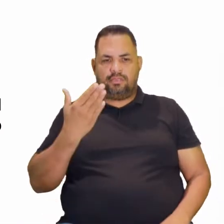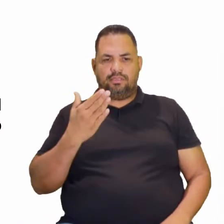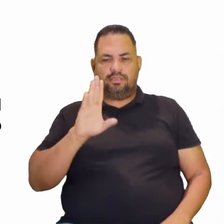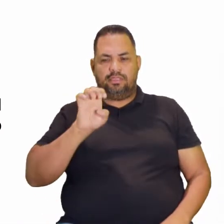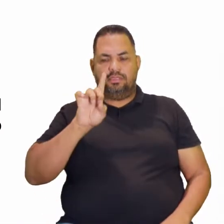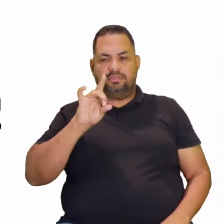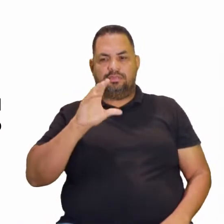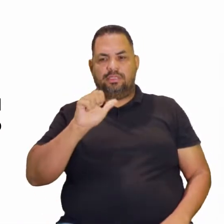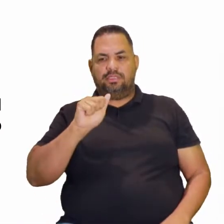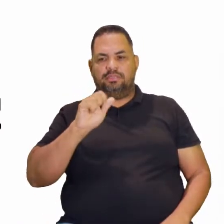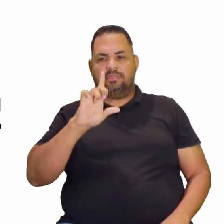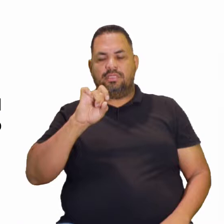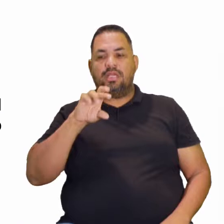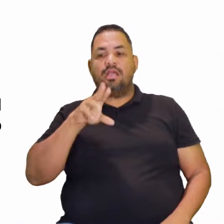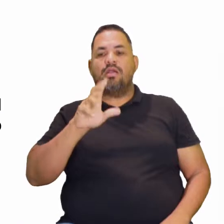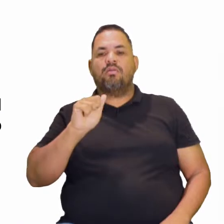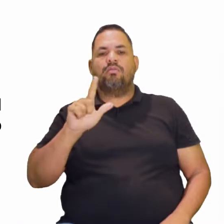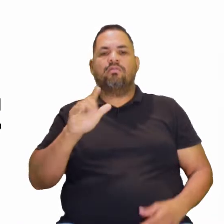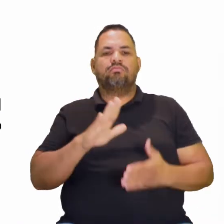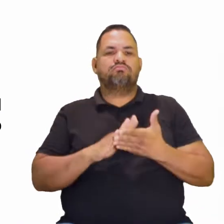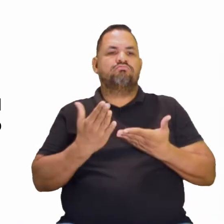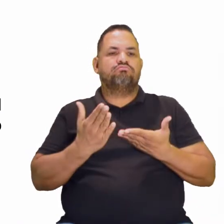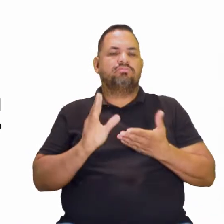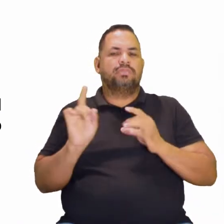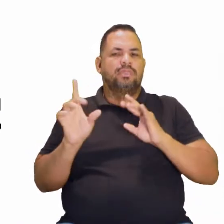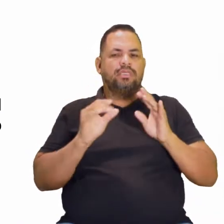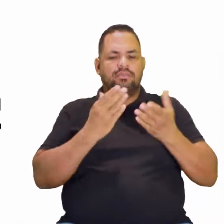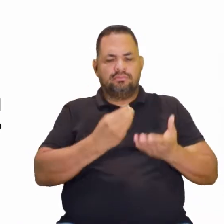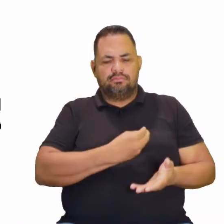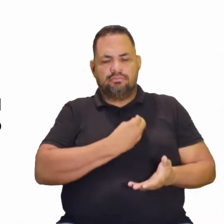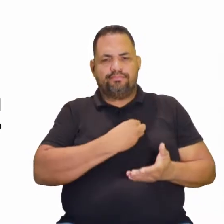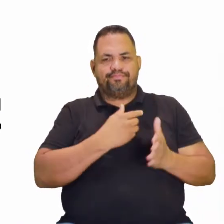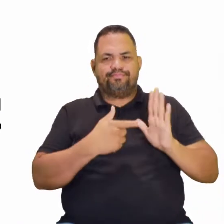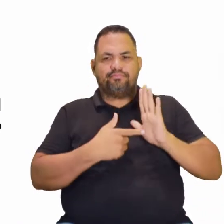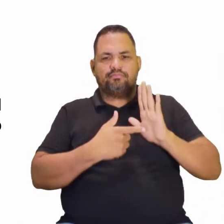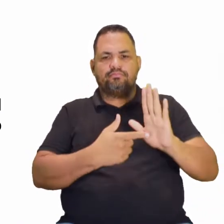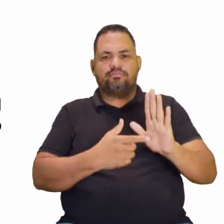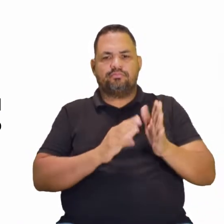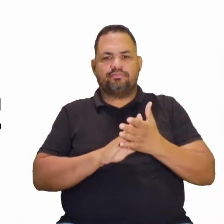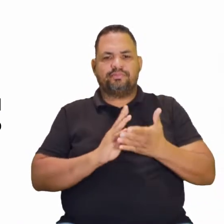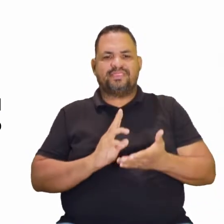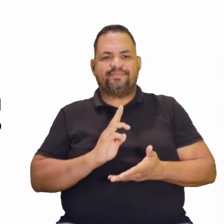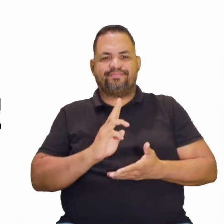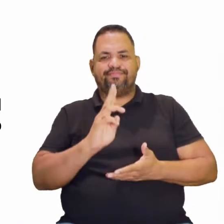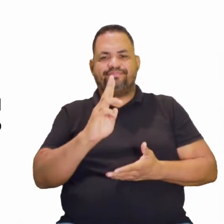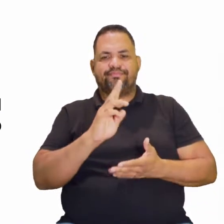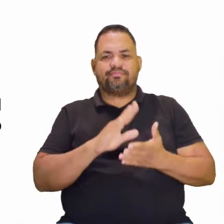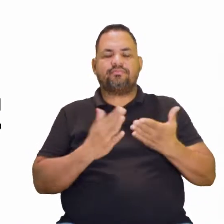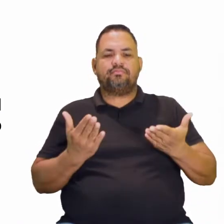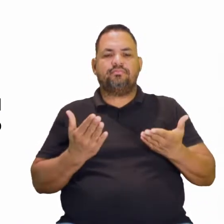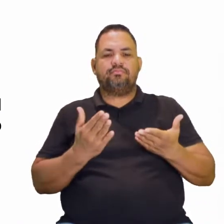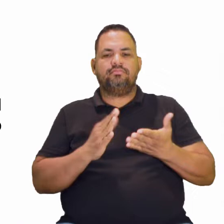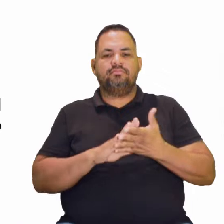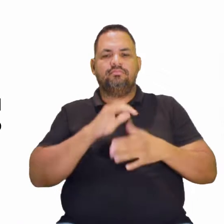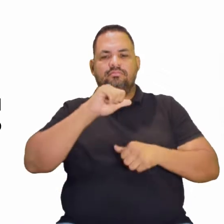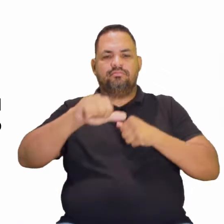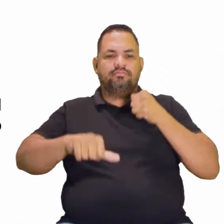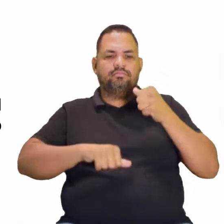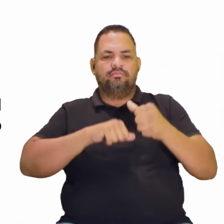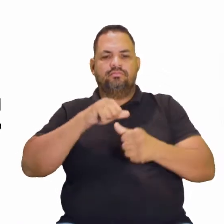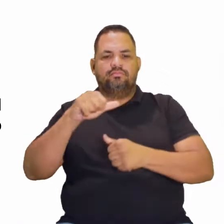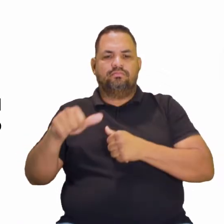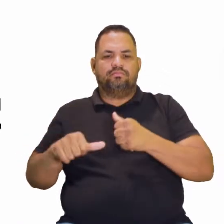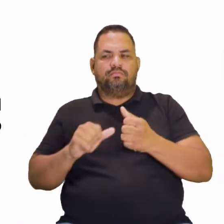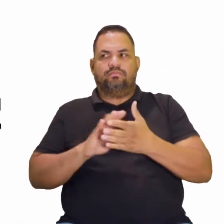cada momento como pessoa e como artista, revelando ao longo do tempo as